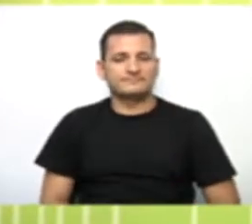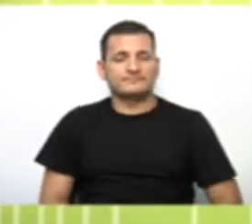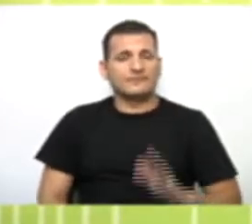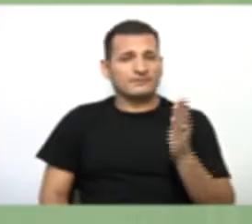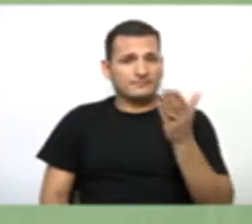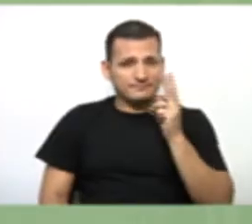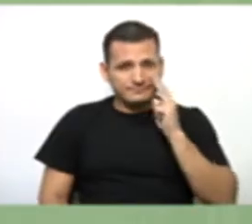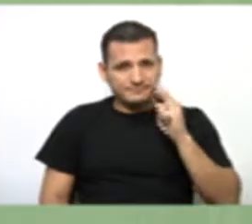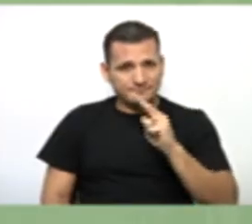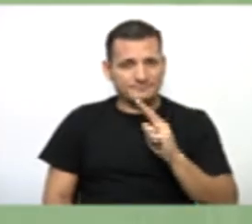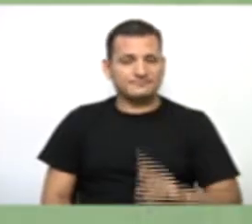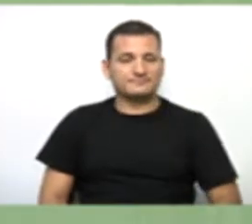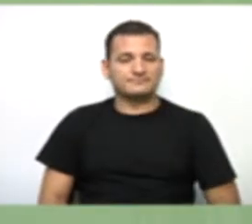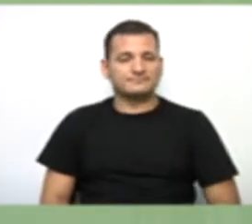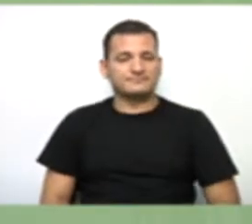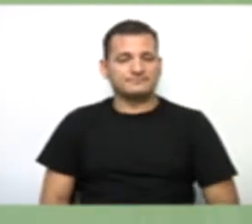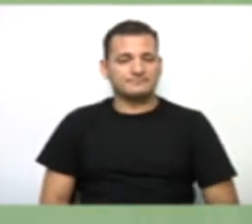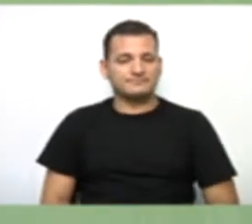Acompanha comigo então aqui, olha só.